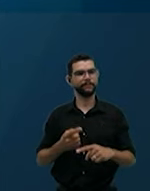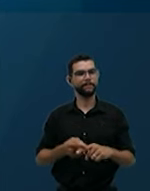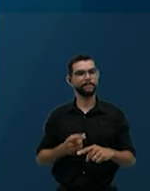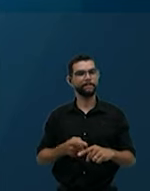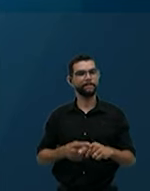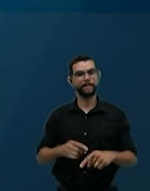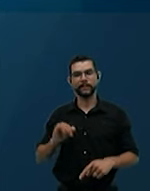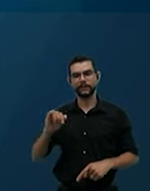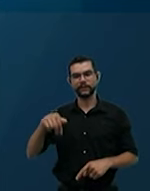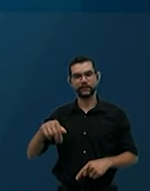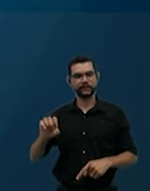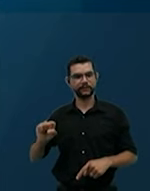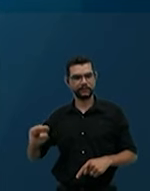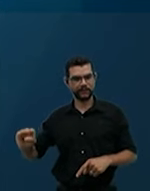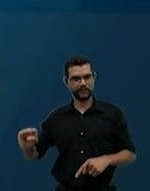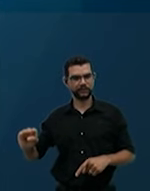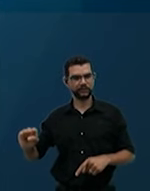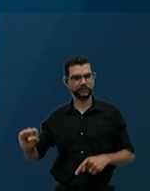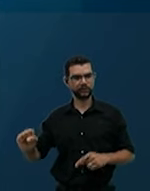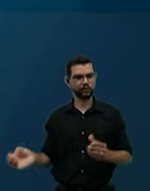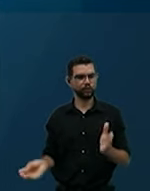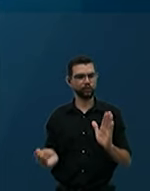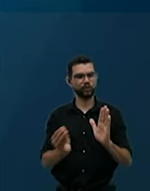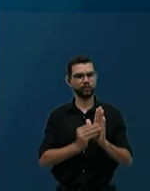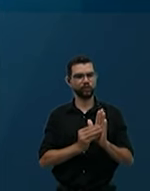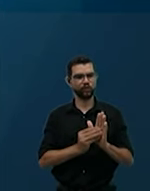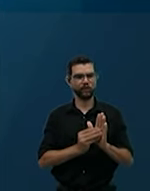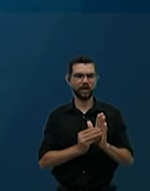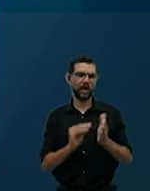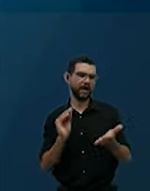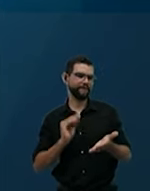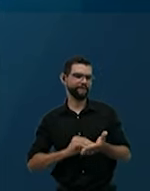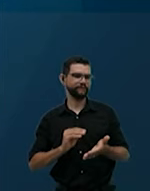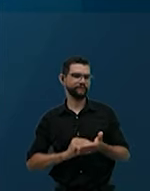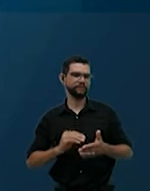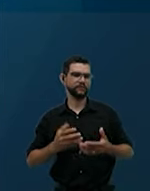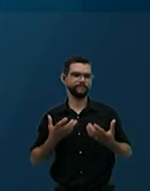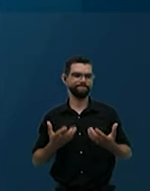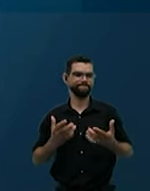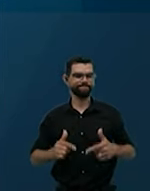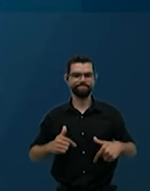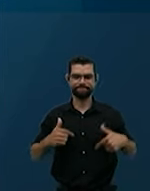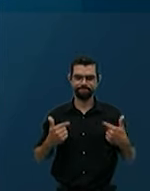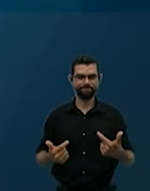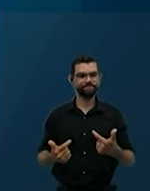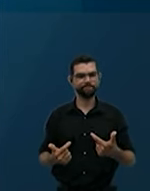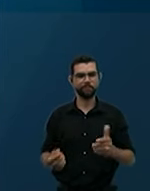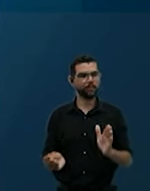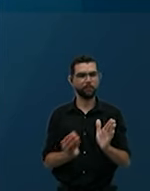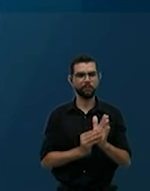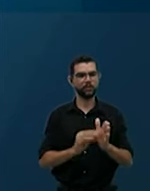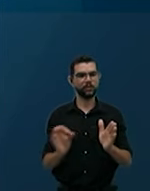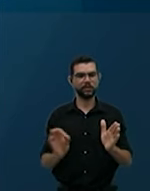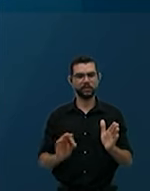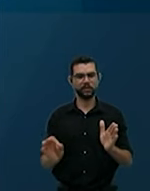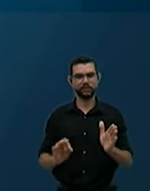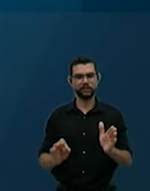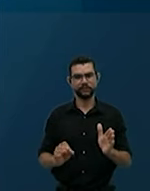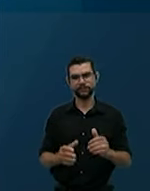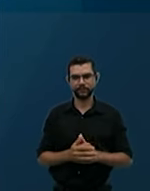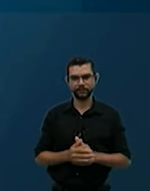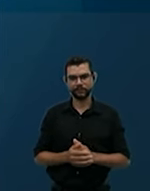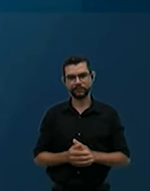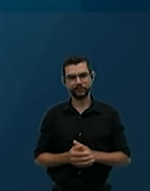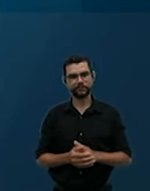questão da falta de interesse de agir. Então, houve ali uma preclusão e uma coisa julgada nos termos do artigo 1002 do Código de